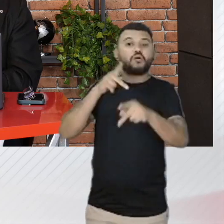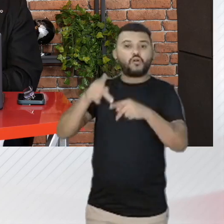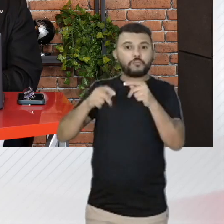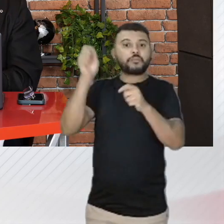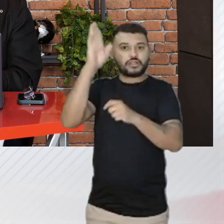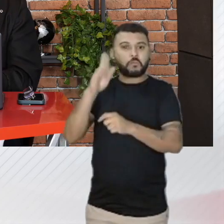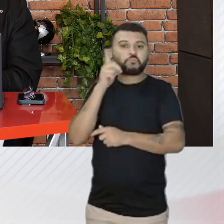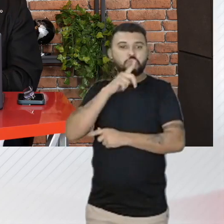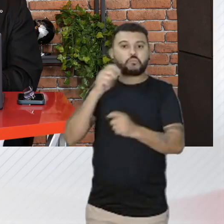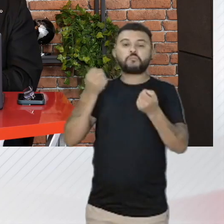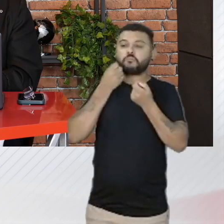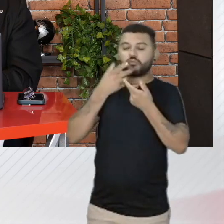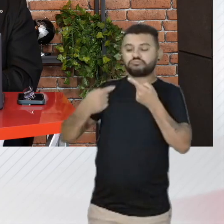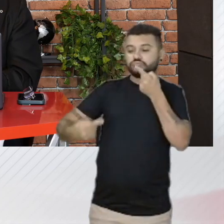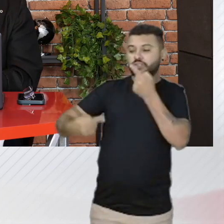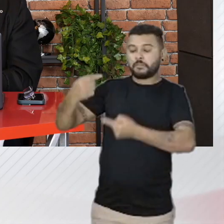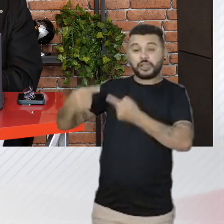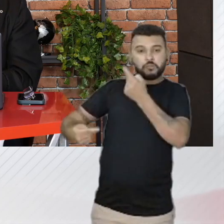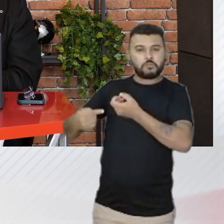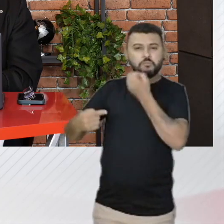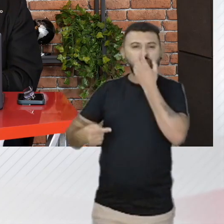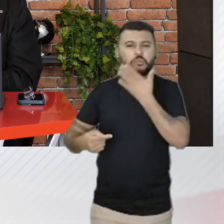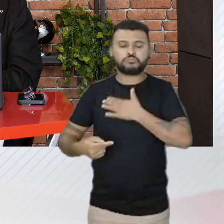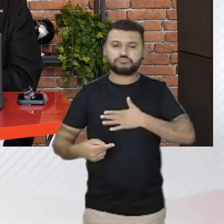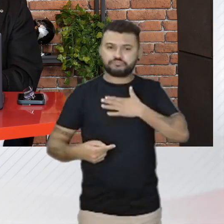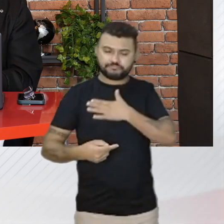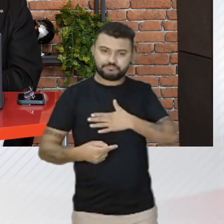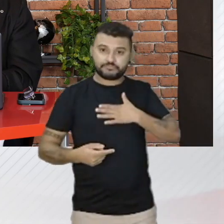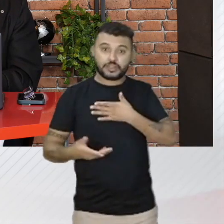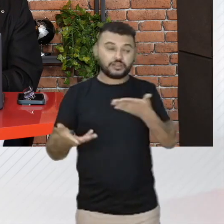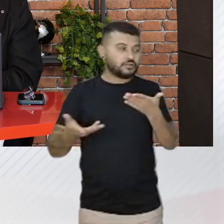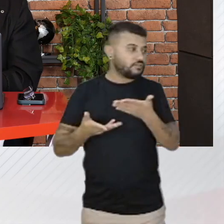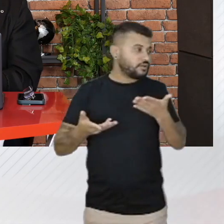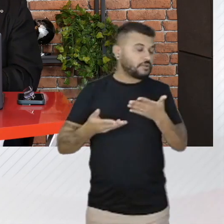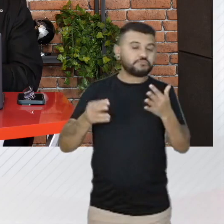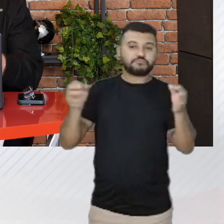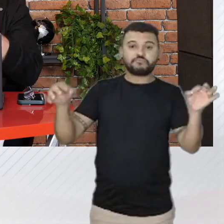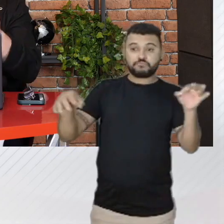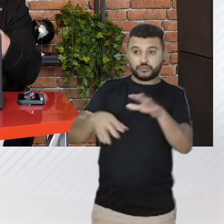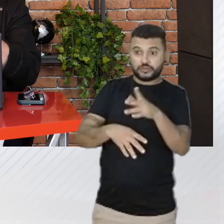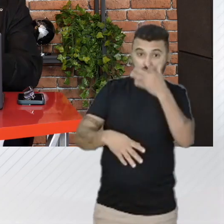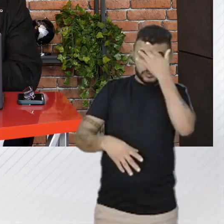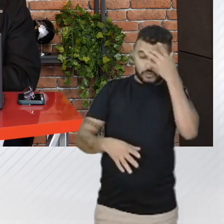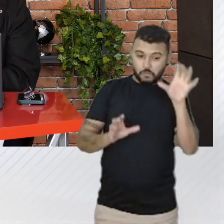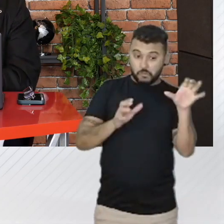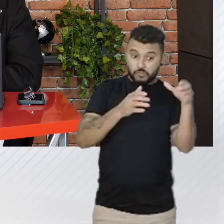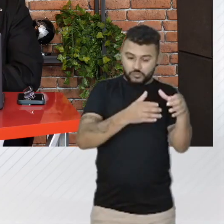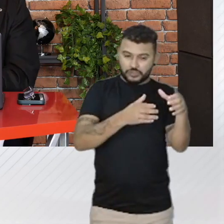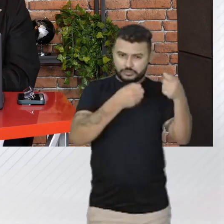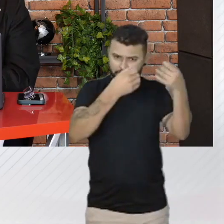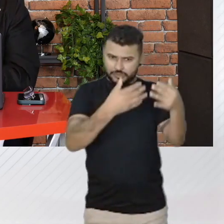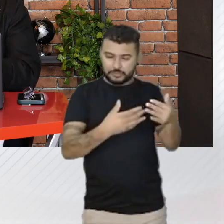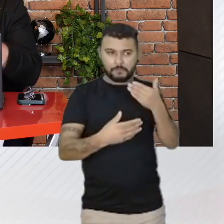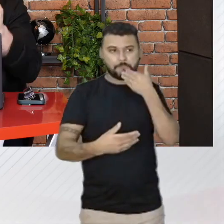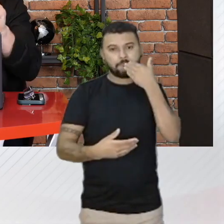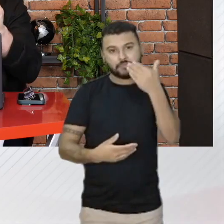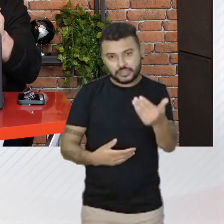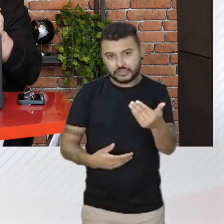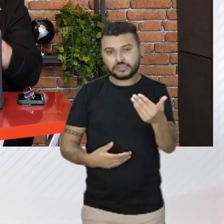gostoso, o Denise. Eu queria ir encerrando. O pessoal aqui fica falando pedindo para o povo entrar e